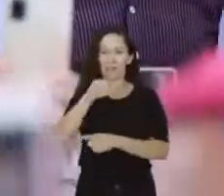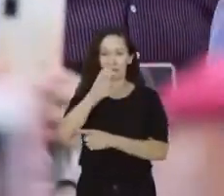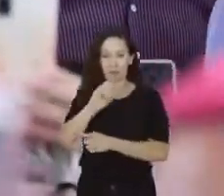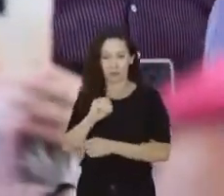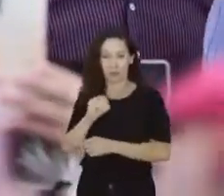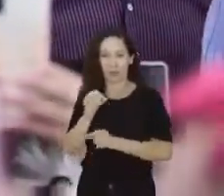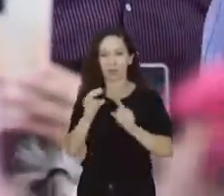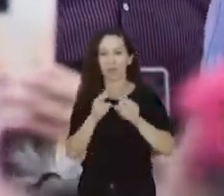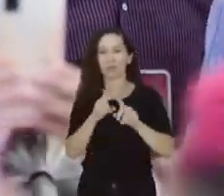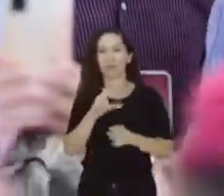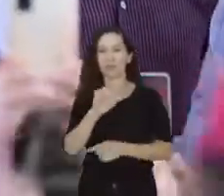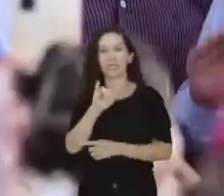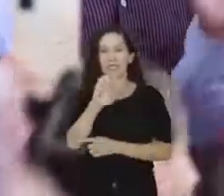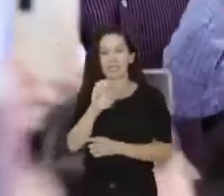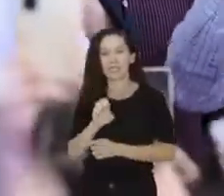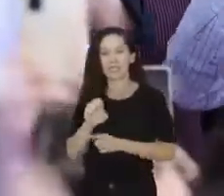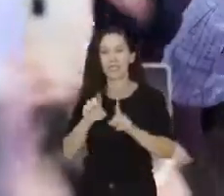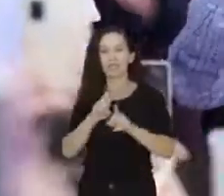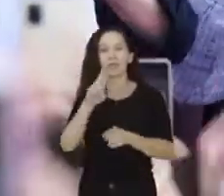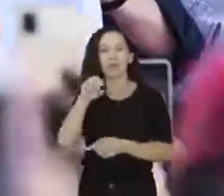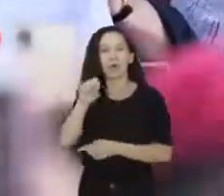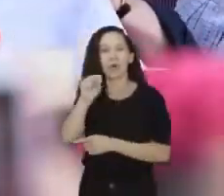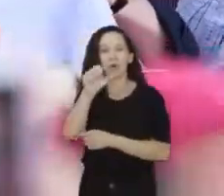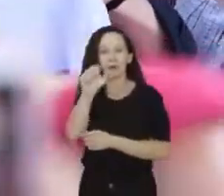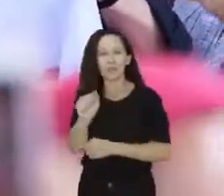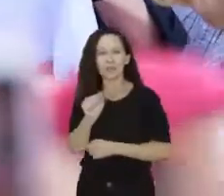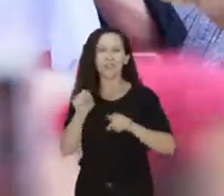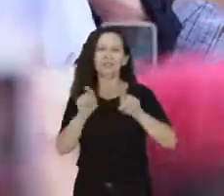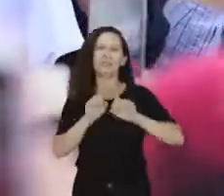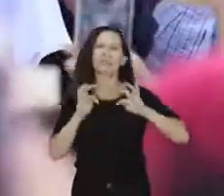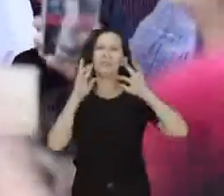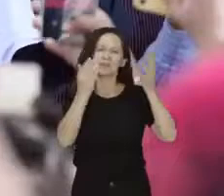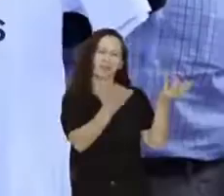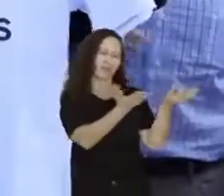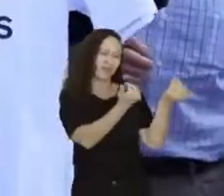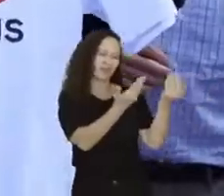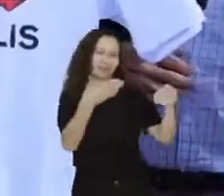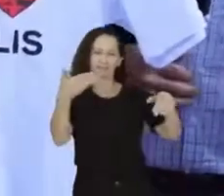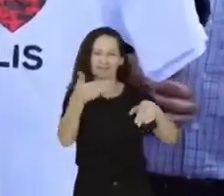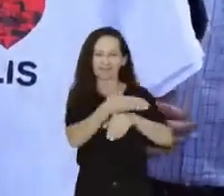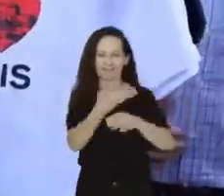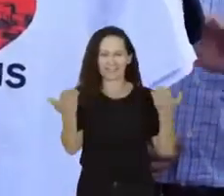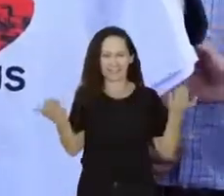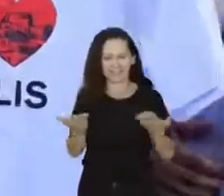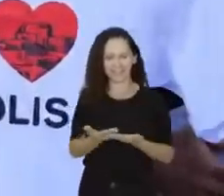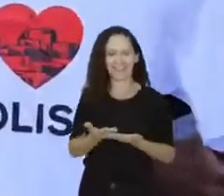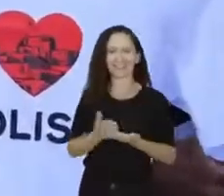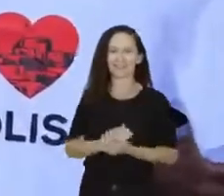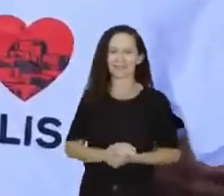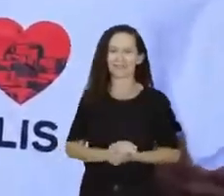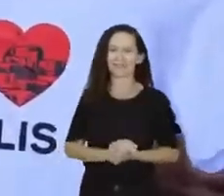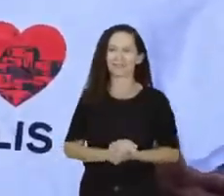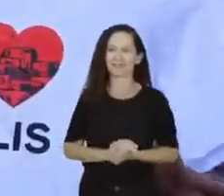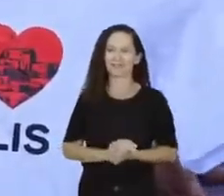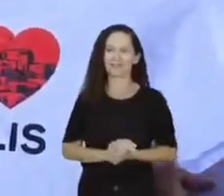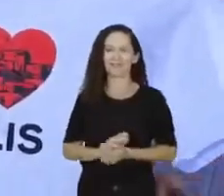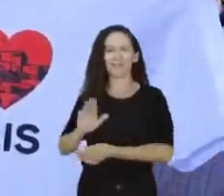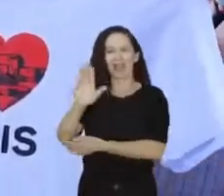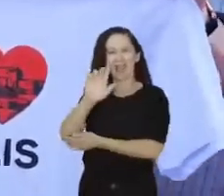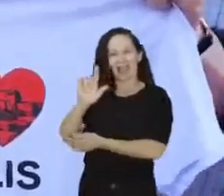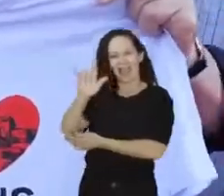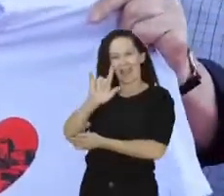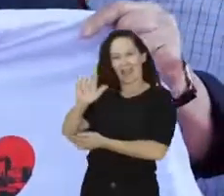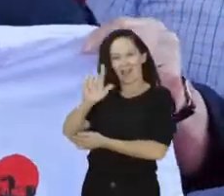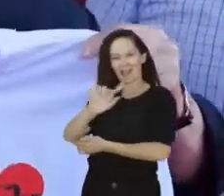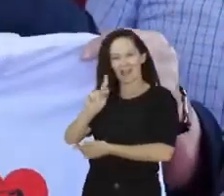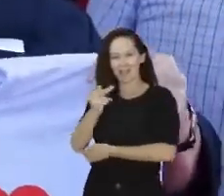da Unas e dessa juventude aqui, ó. I love Heliópolis. E uma coisa,